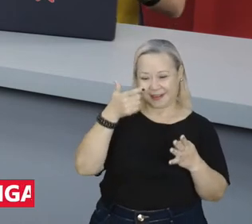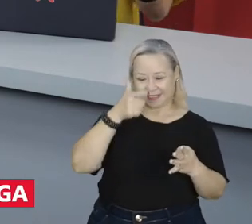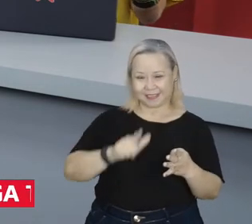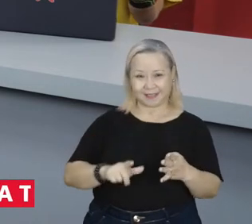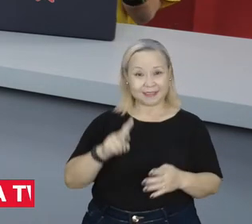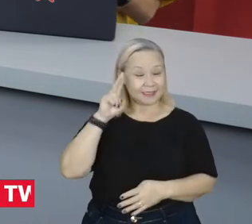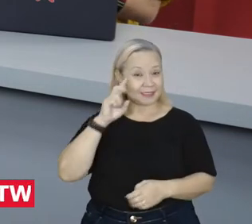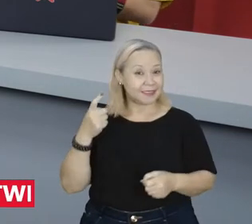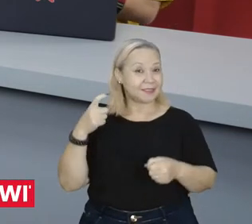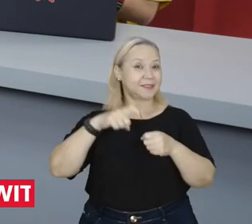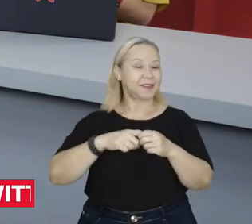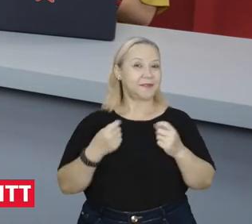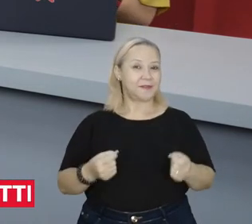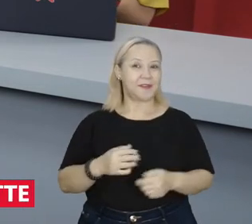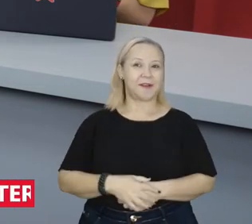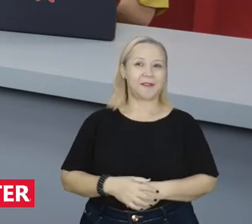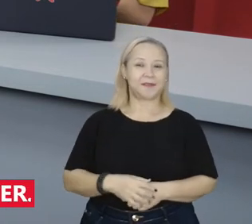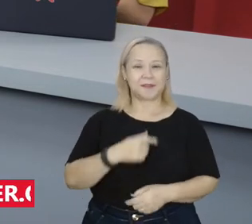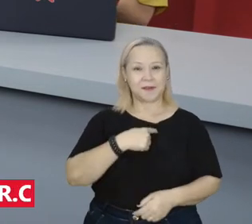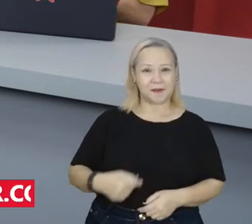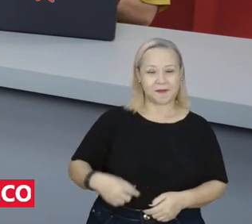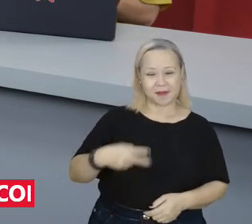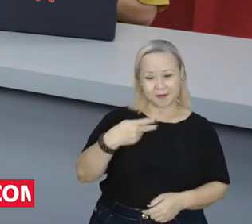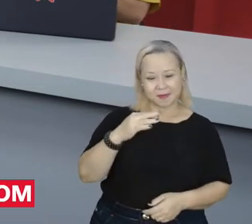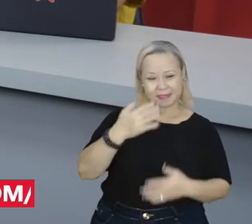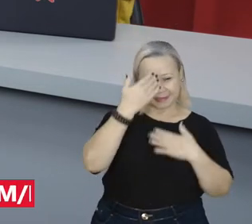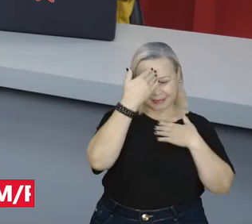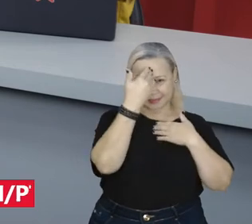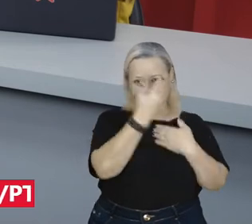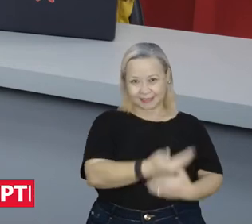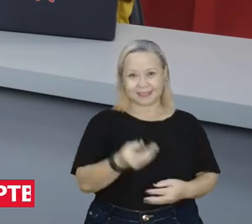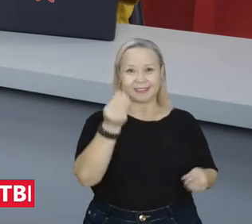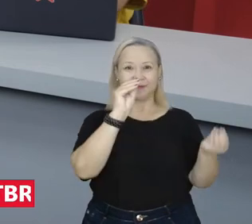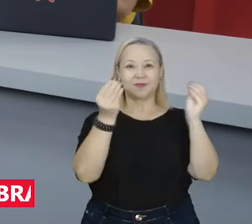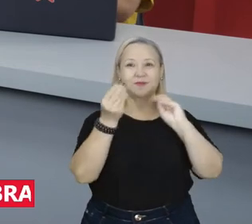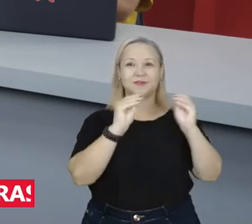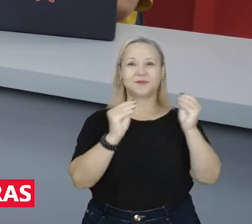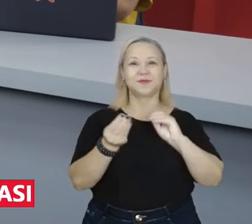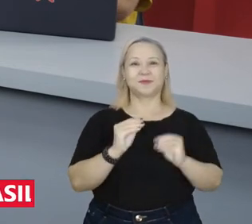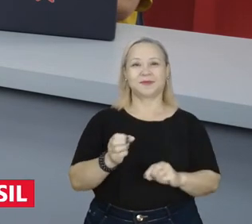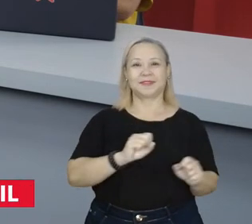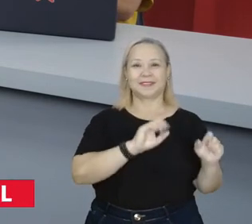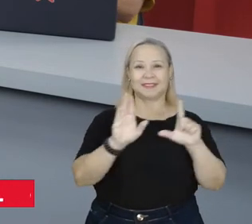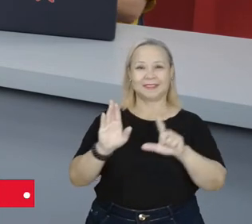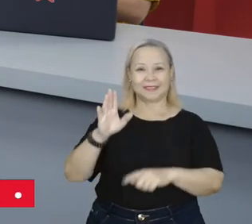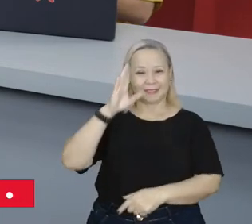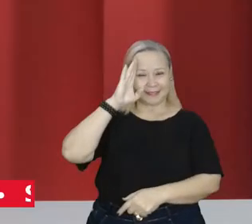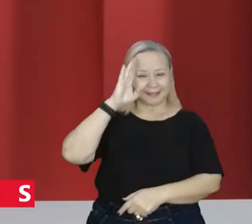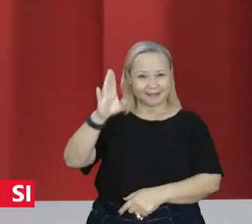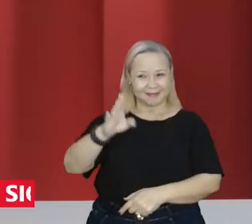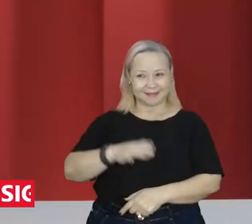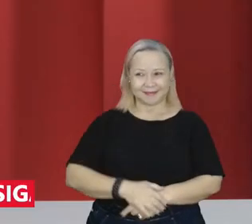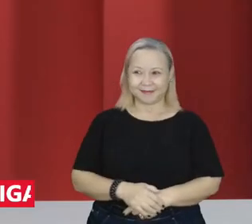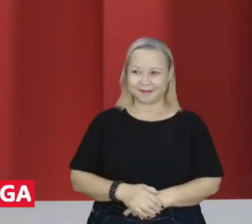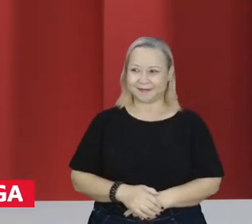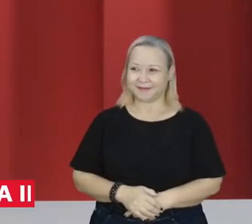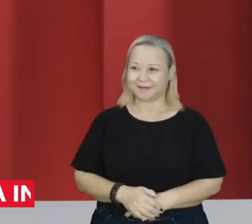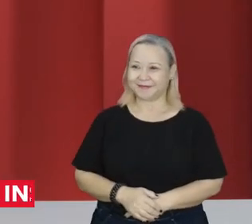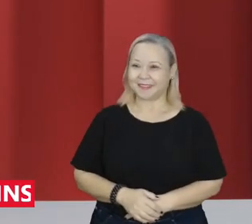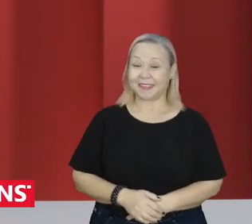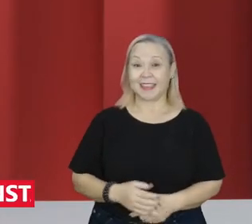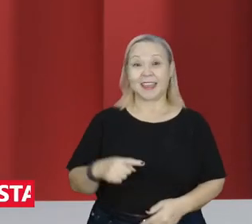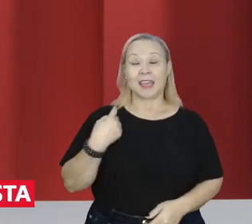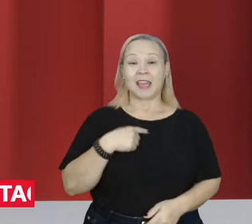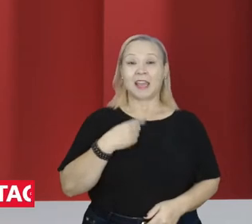então, no Governa PT. Muito obrigada, Mari, um beijo pra você, até semana que vem. Beijinho, até mais. E a